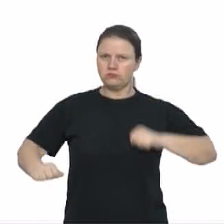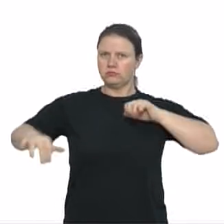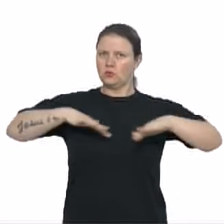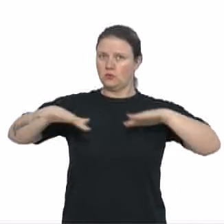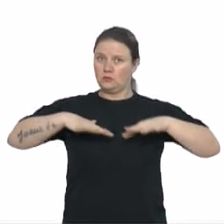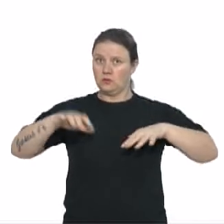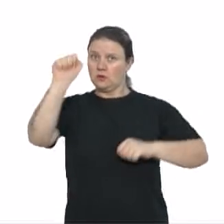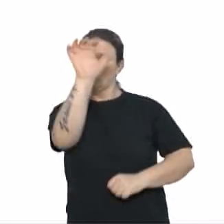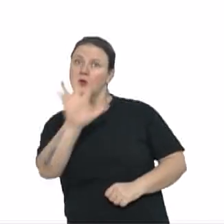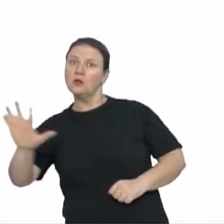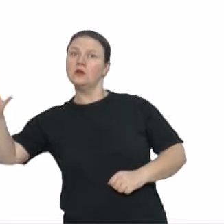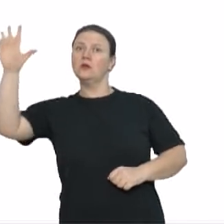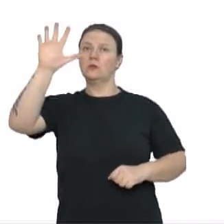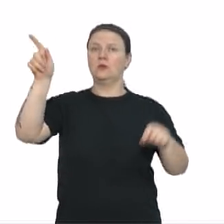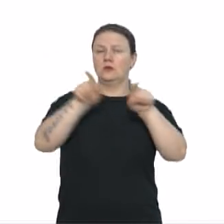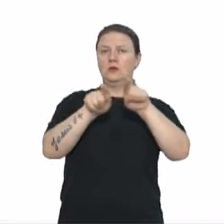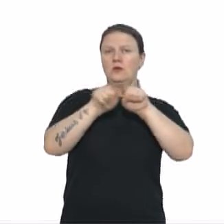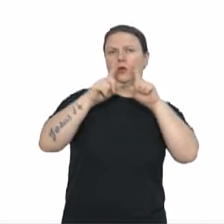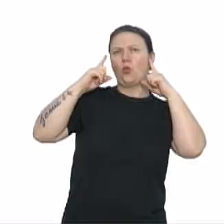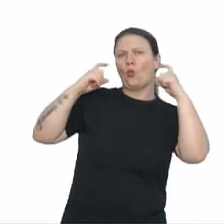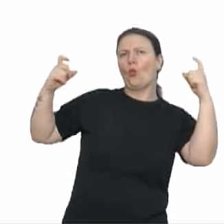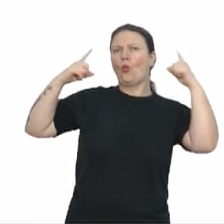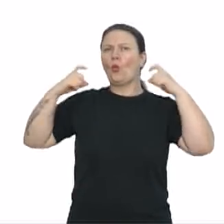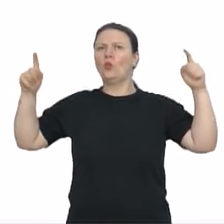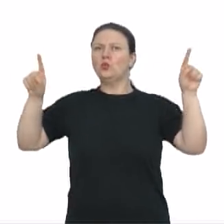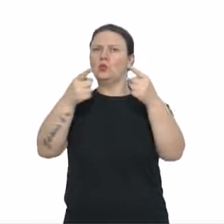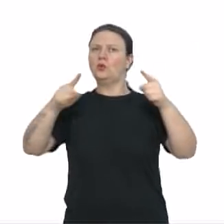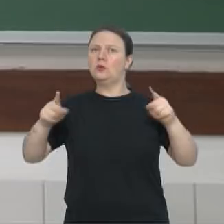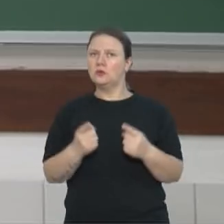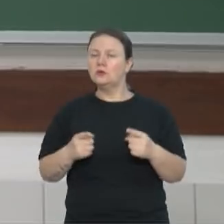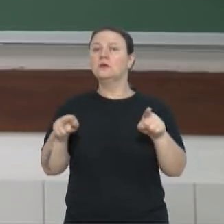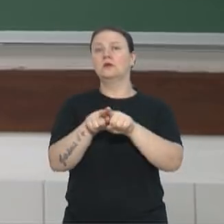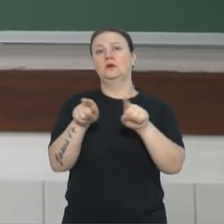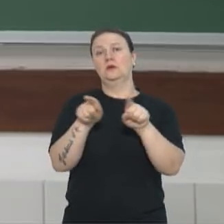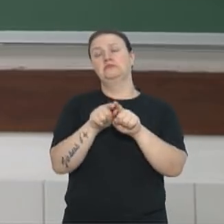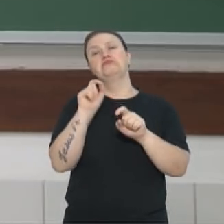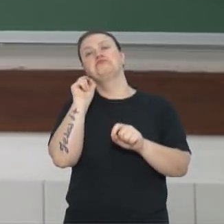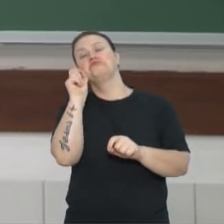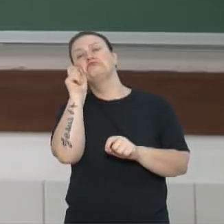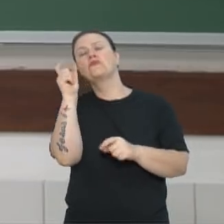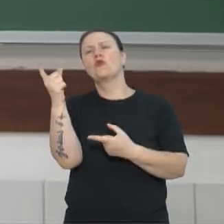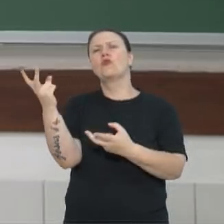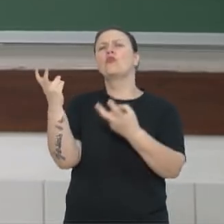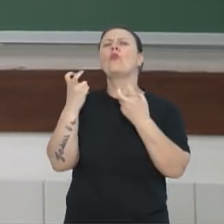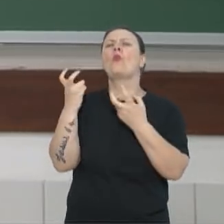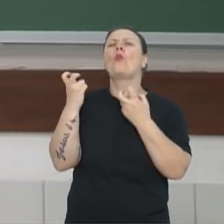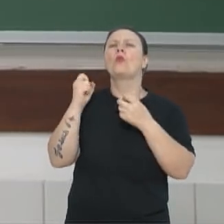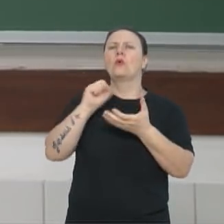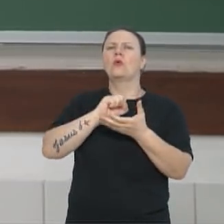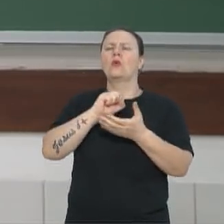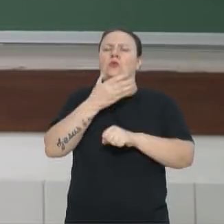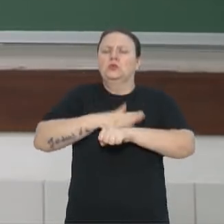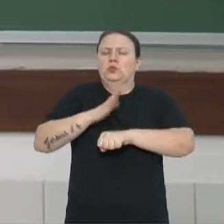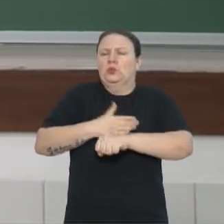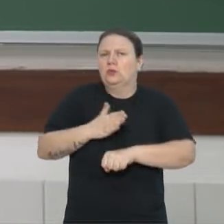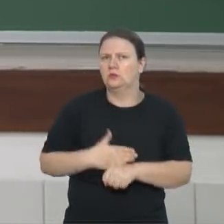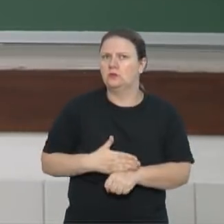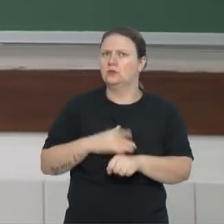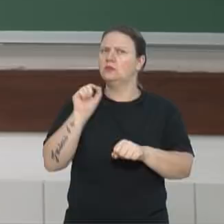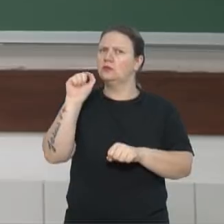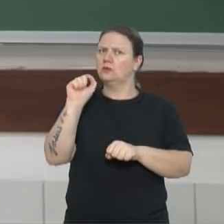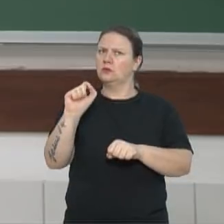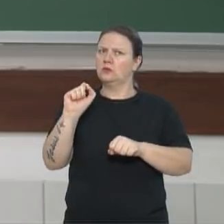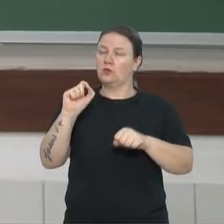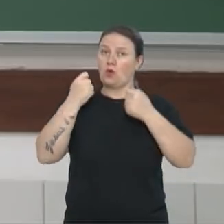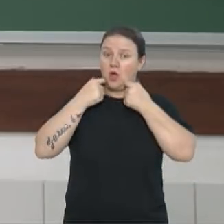imagens, sons, entre outros meios. Então a gente concluiu que com essa atividade é a linguagem do